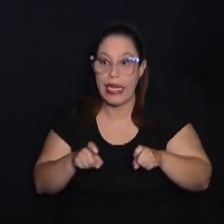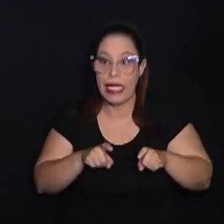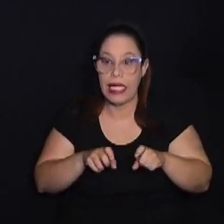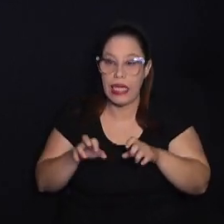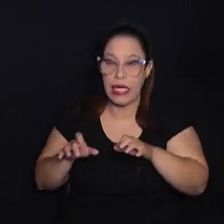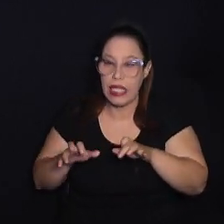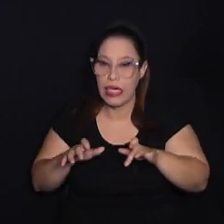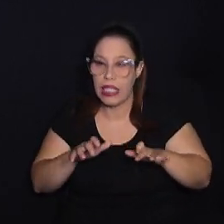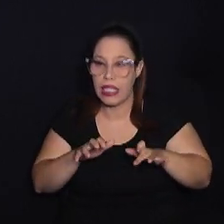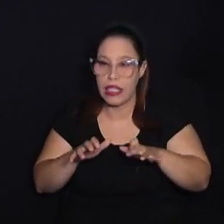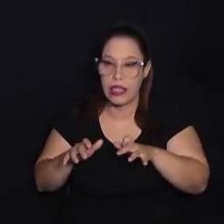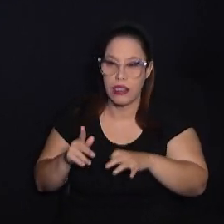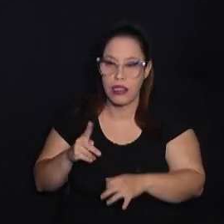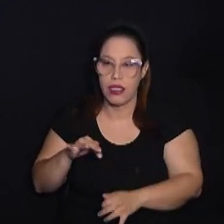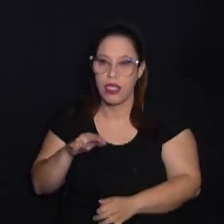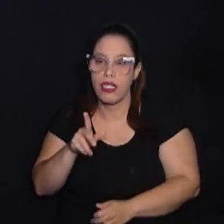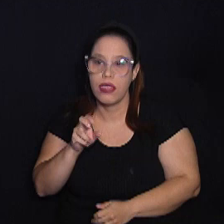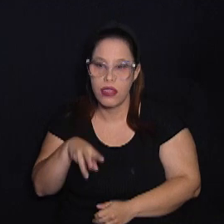vida toda.